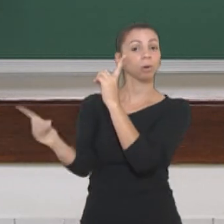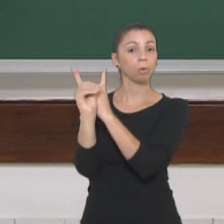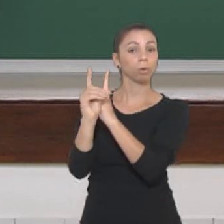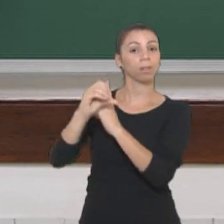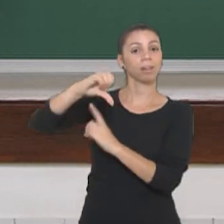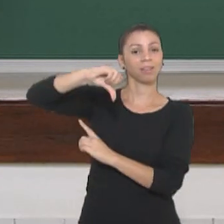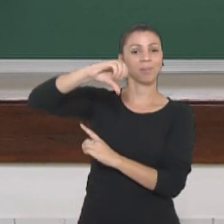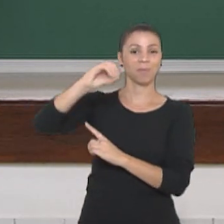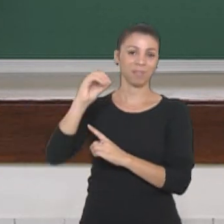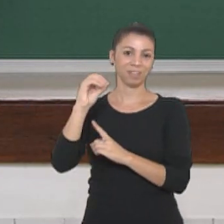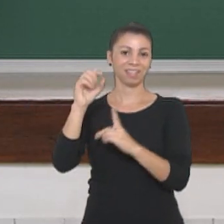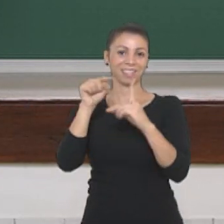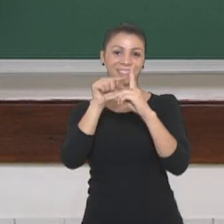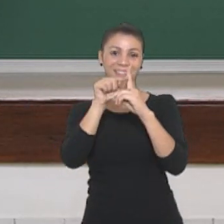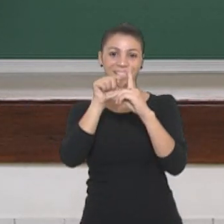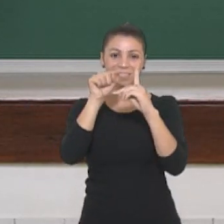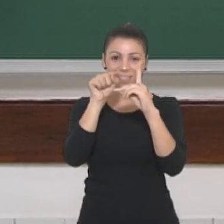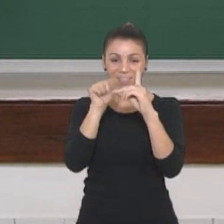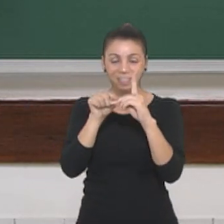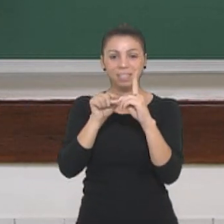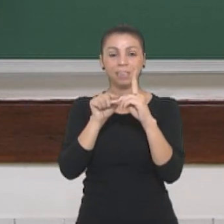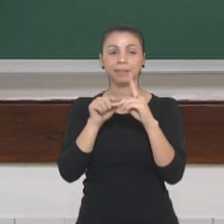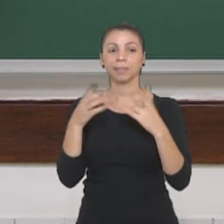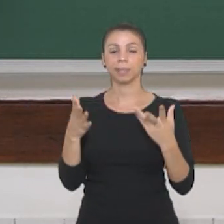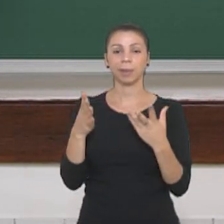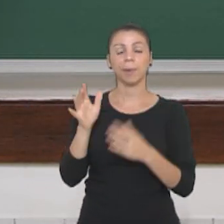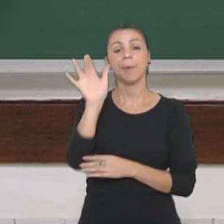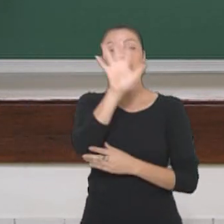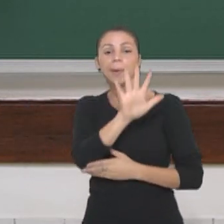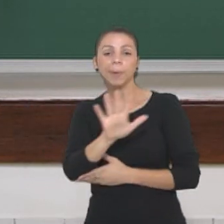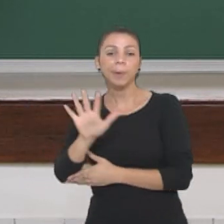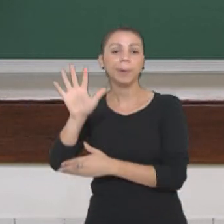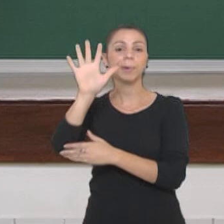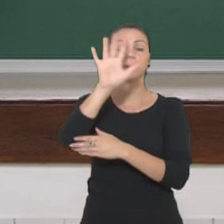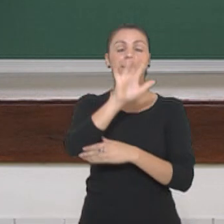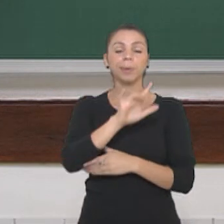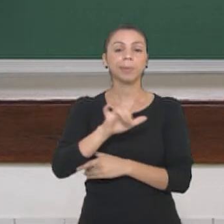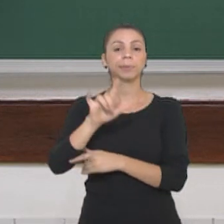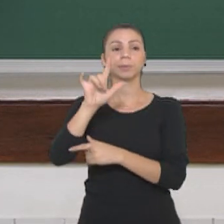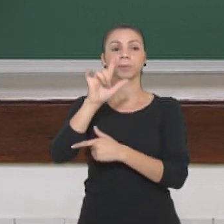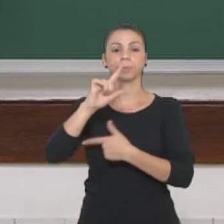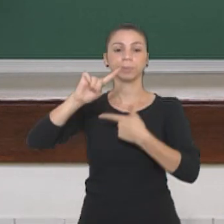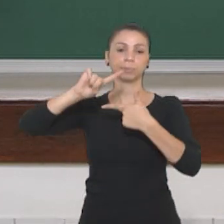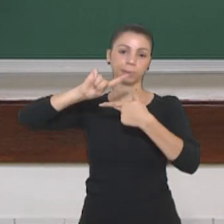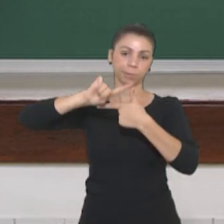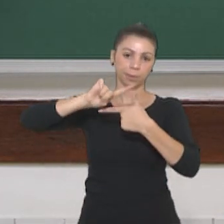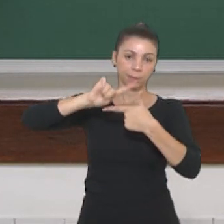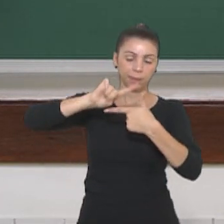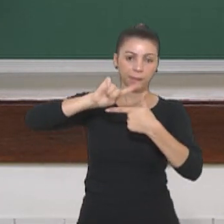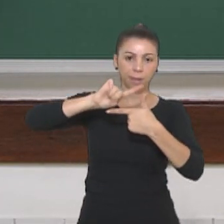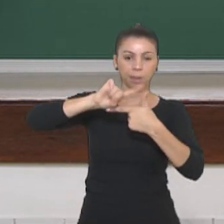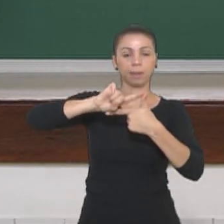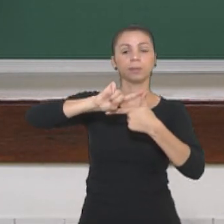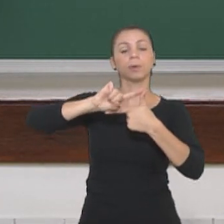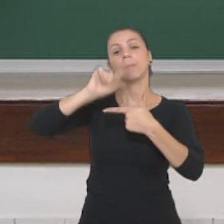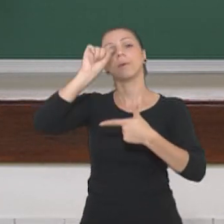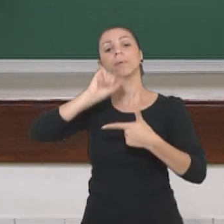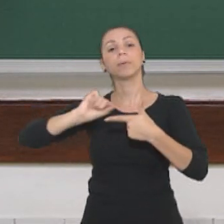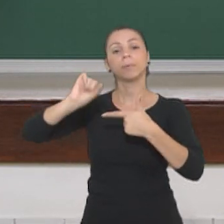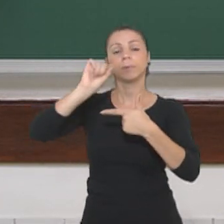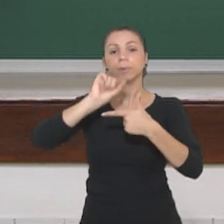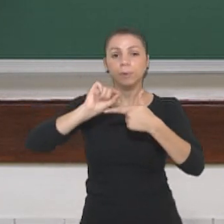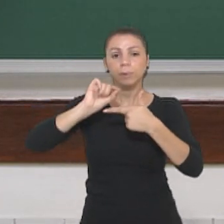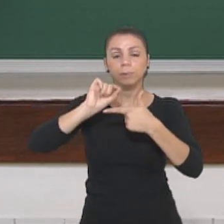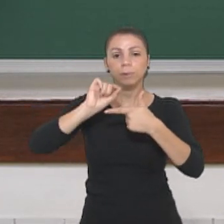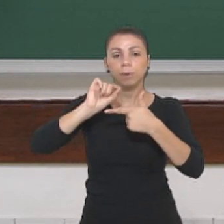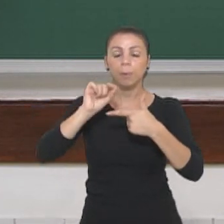Então, ao visualizar o meu triângulo, eu posso tirar várias classificações dele. Então, primeiro, o que